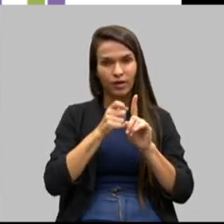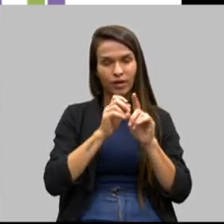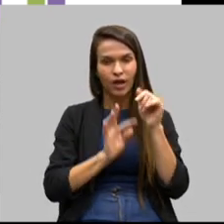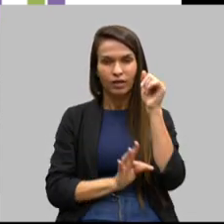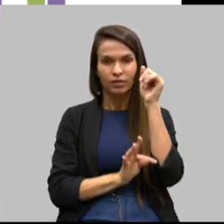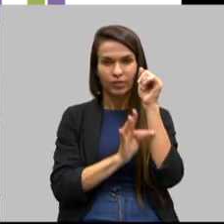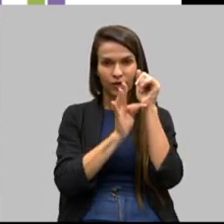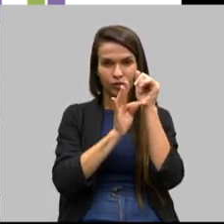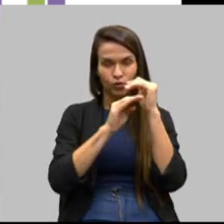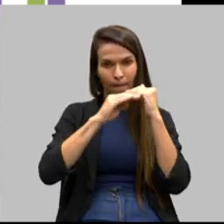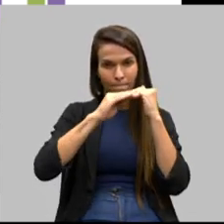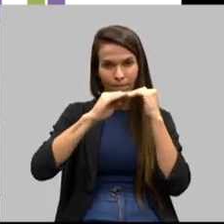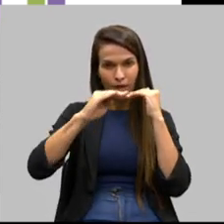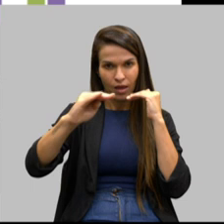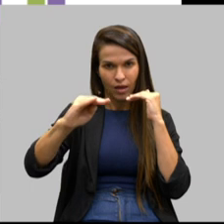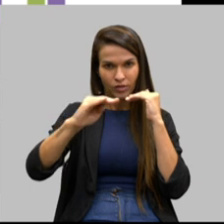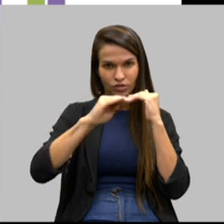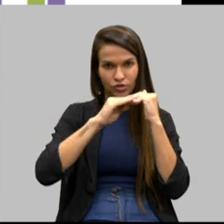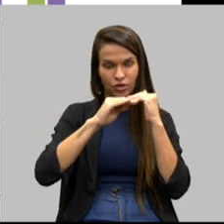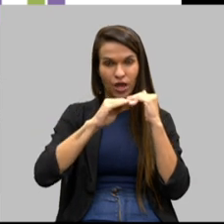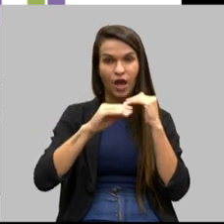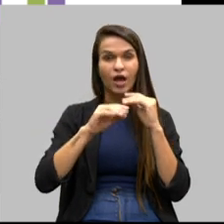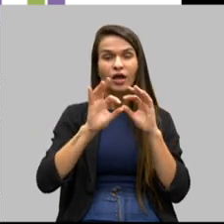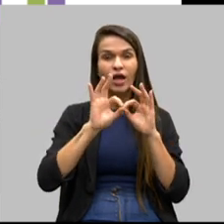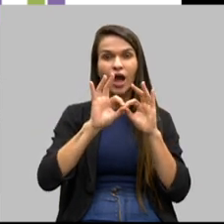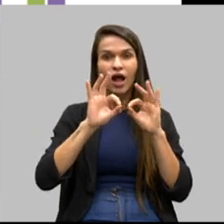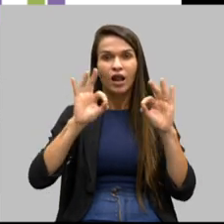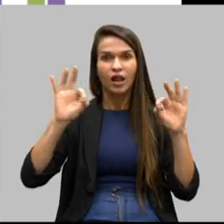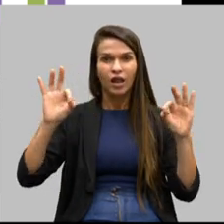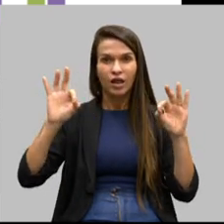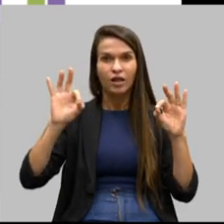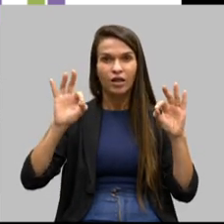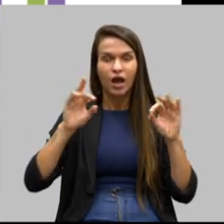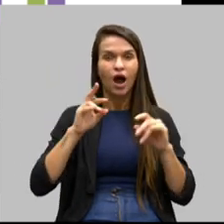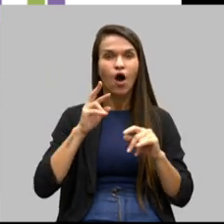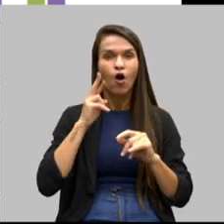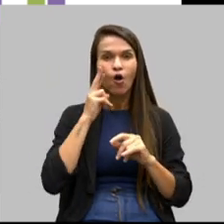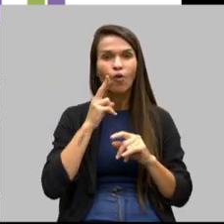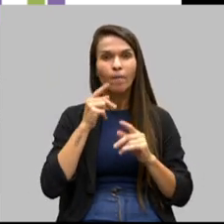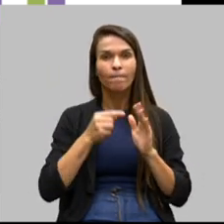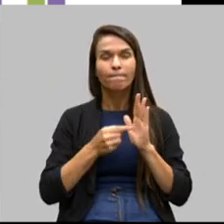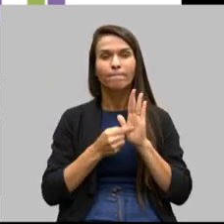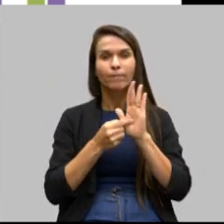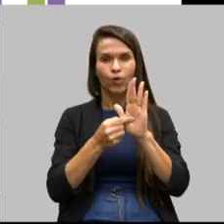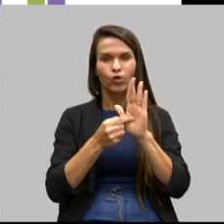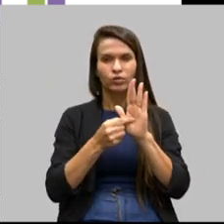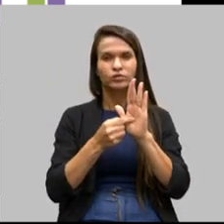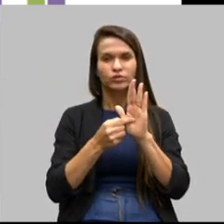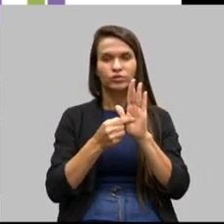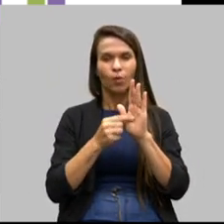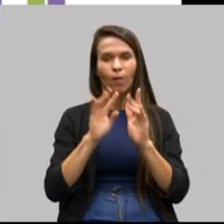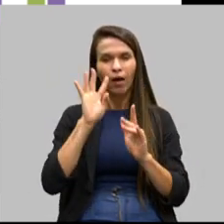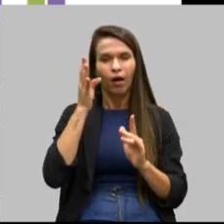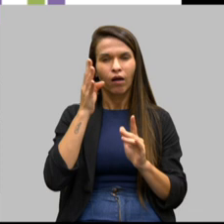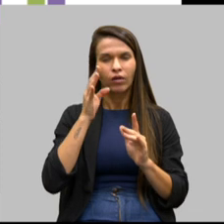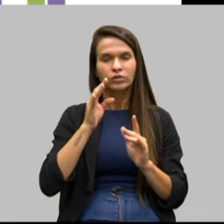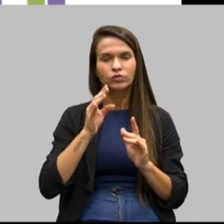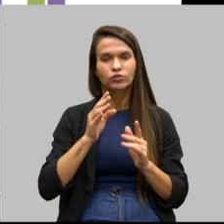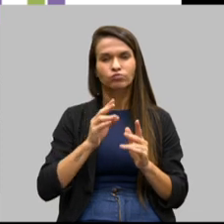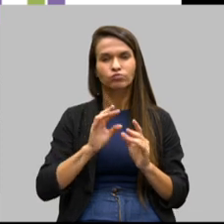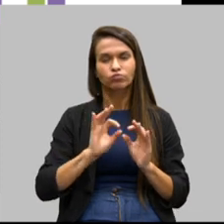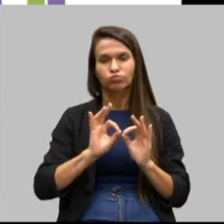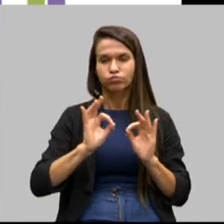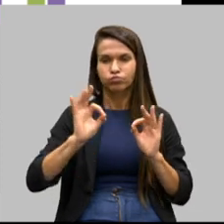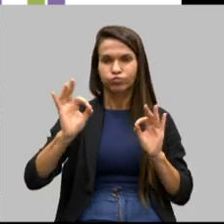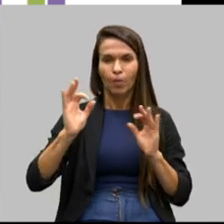média e a linha em roxo indica a climatologia, uma média de longo período. Desde julho,